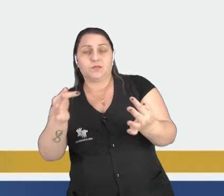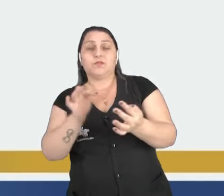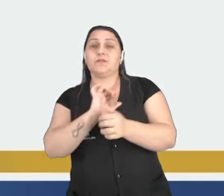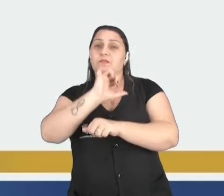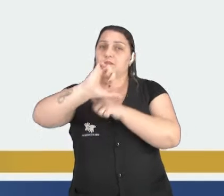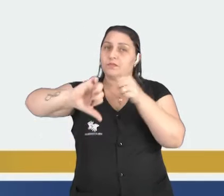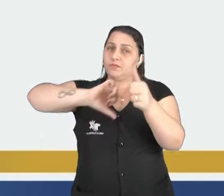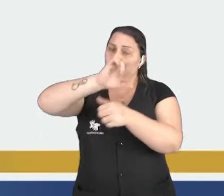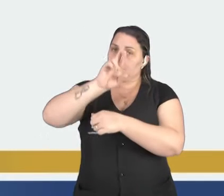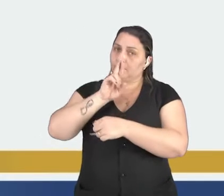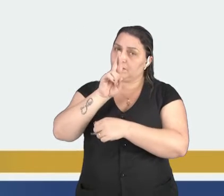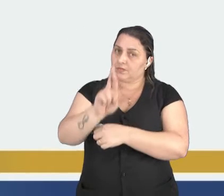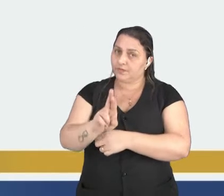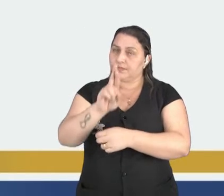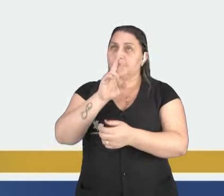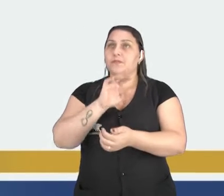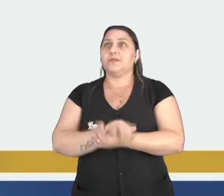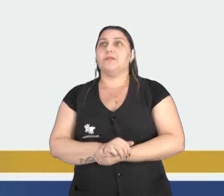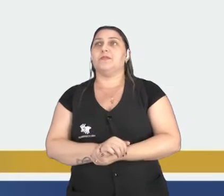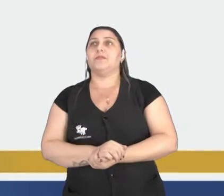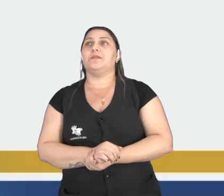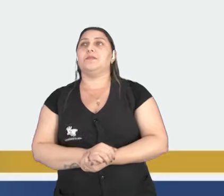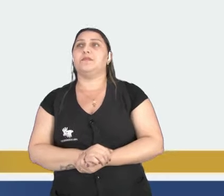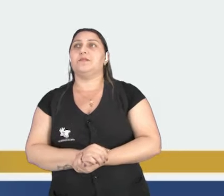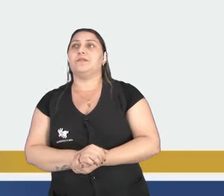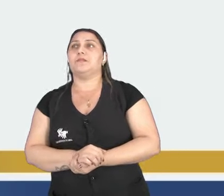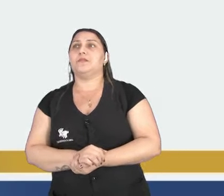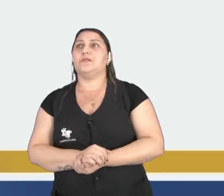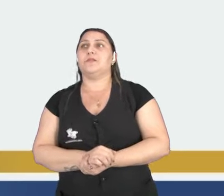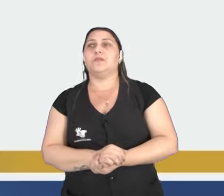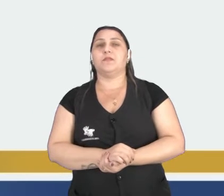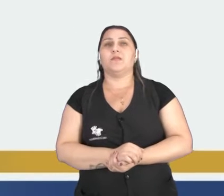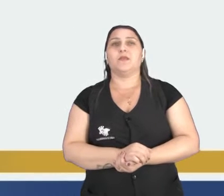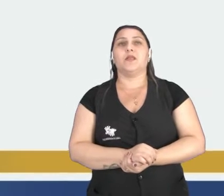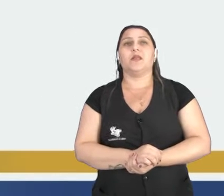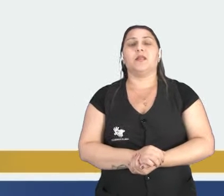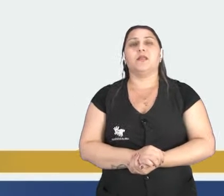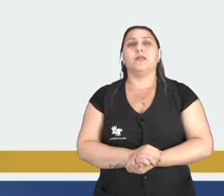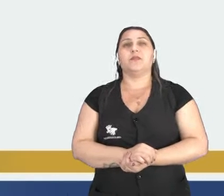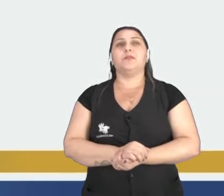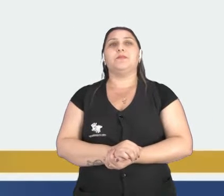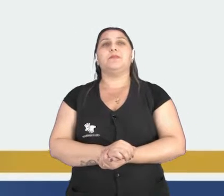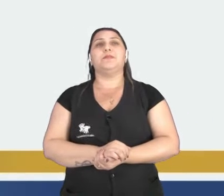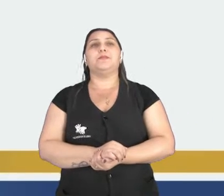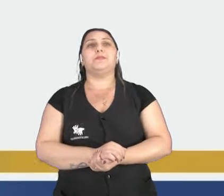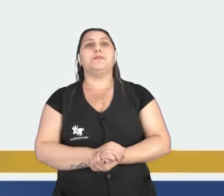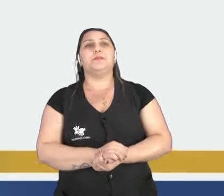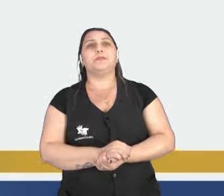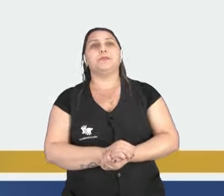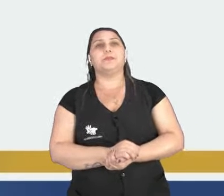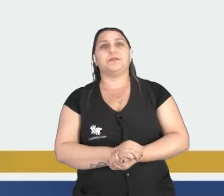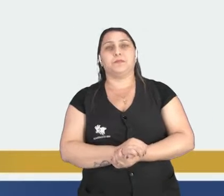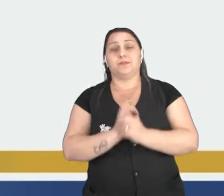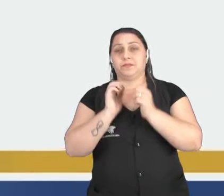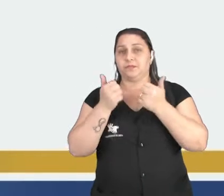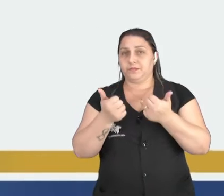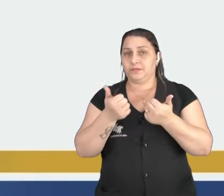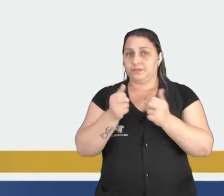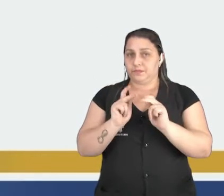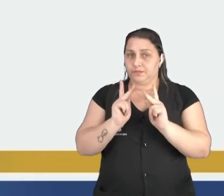muda totalmente a resposta. E esse caso, esses agrupamentos configuram o que a gente chama de arranjo simples, tá?